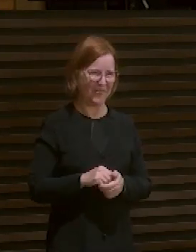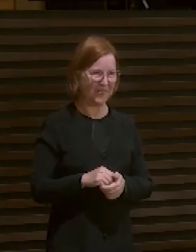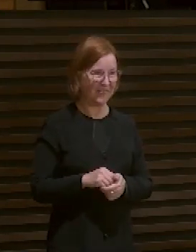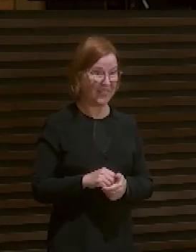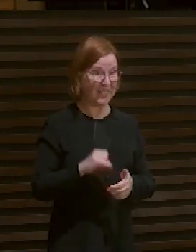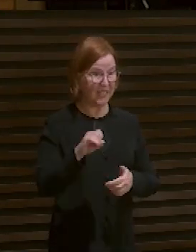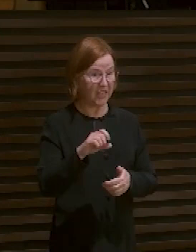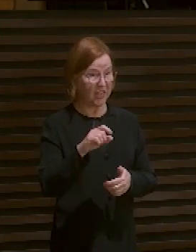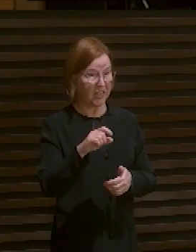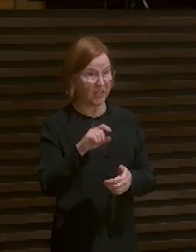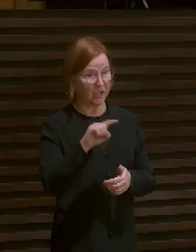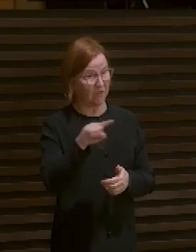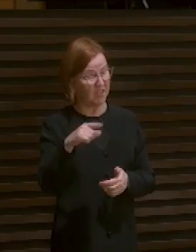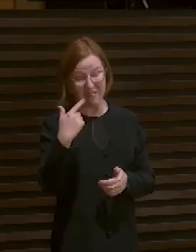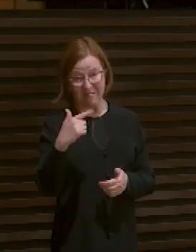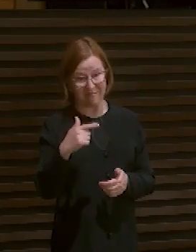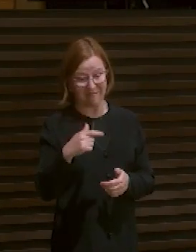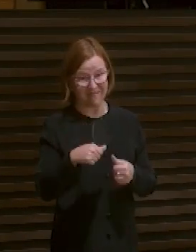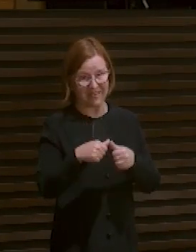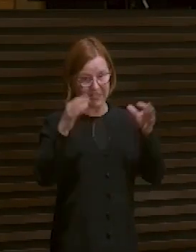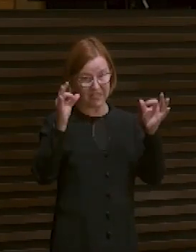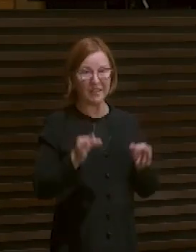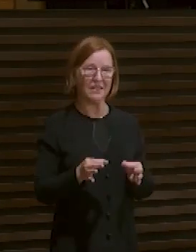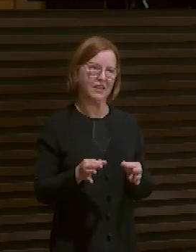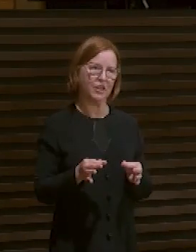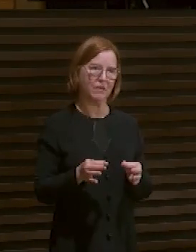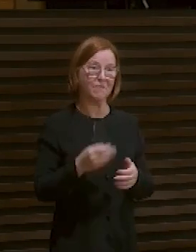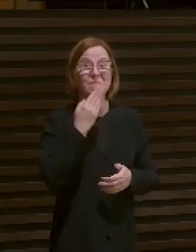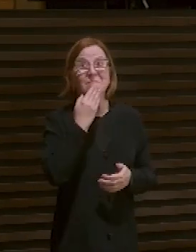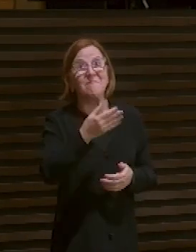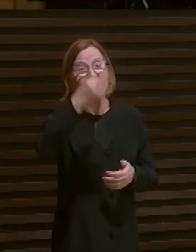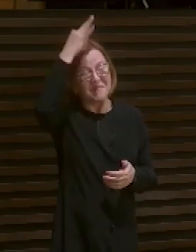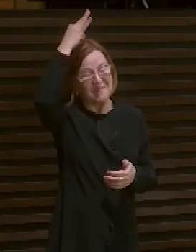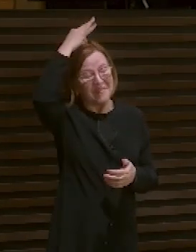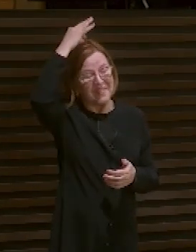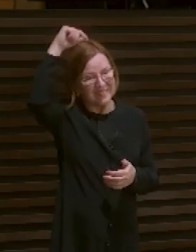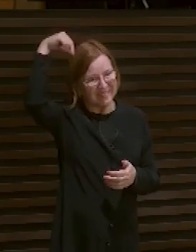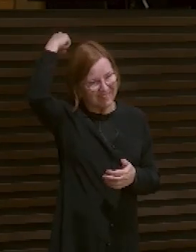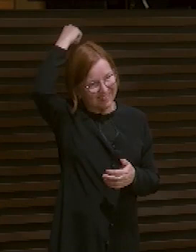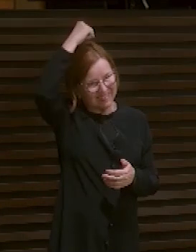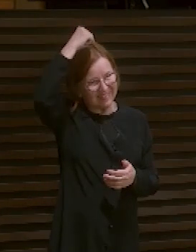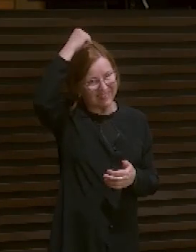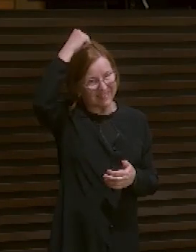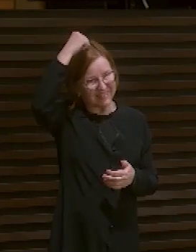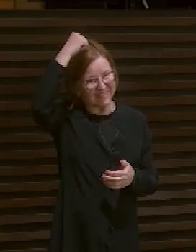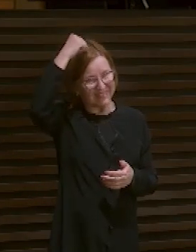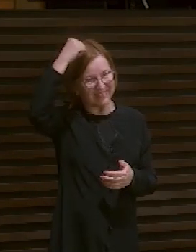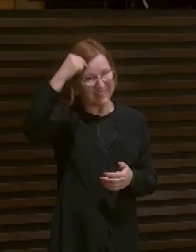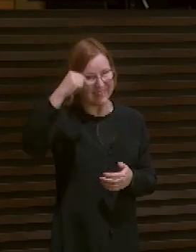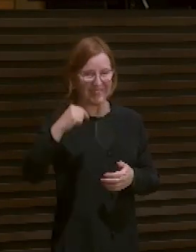Se você não tem essa certeza, peça ao Espírito Santo que